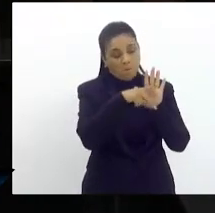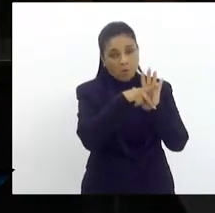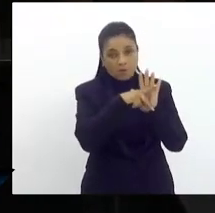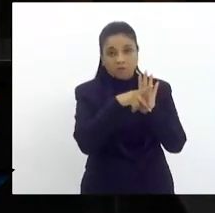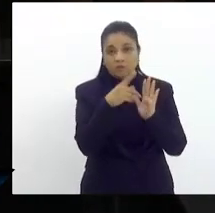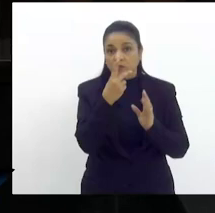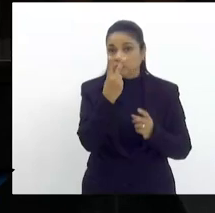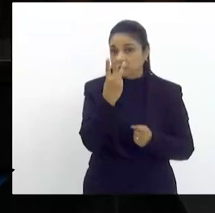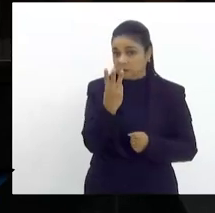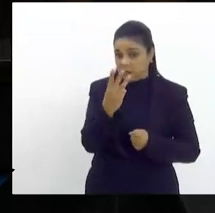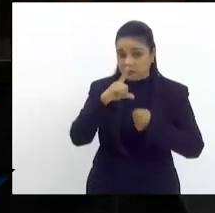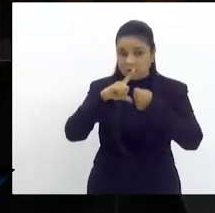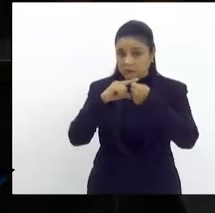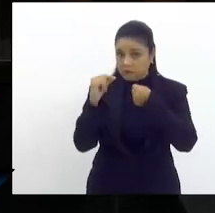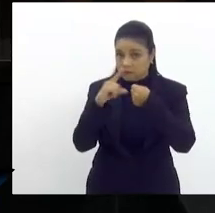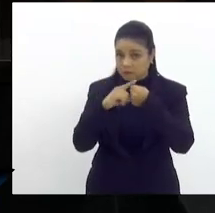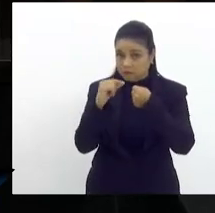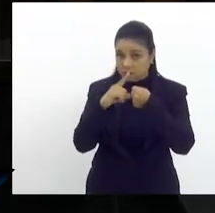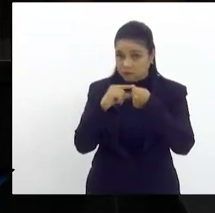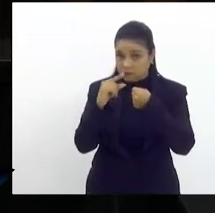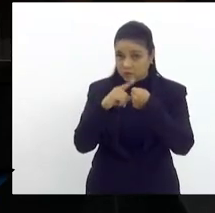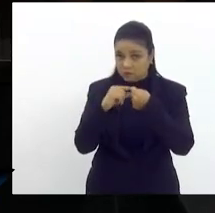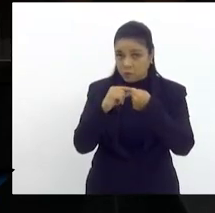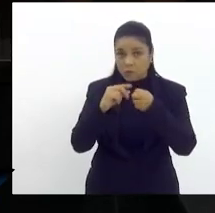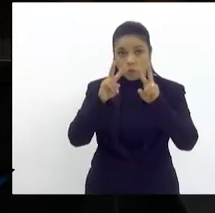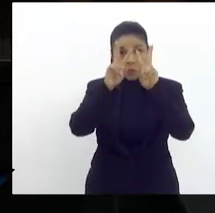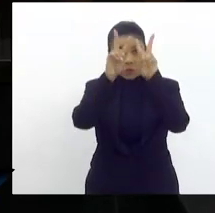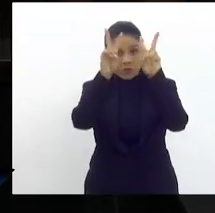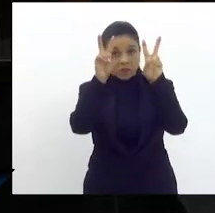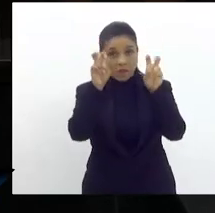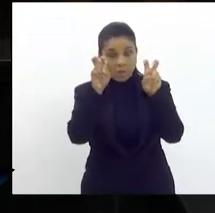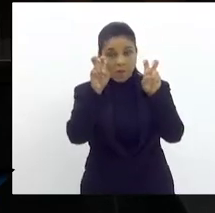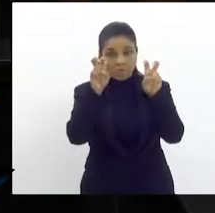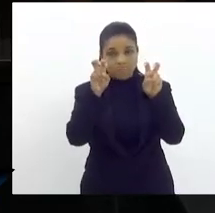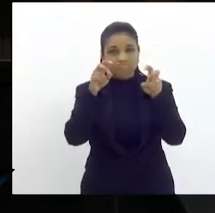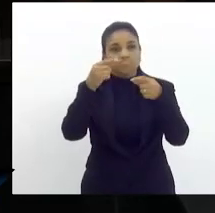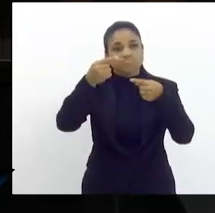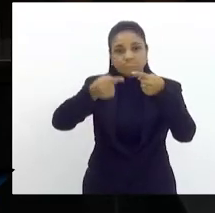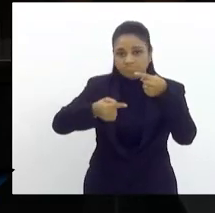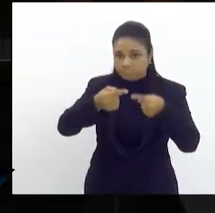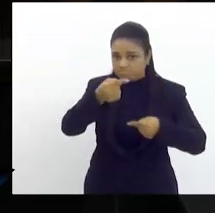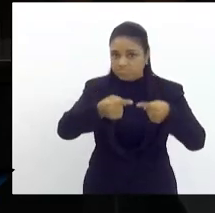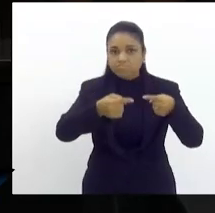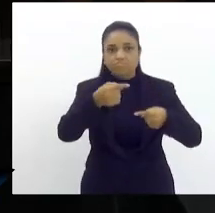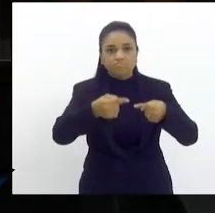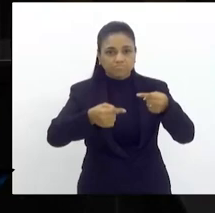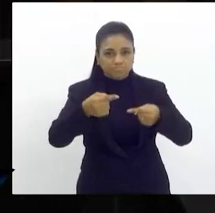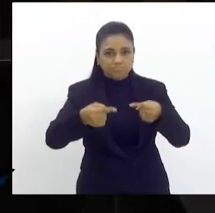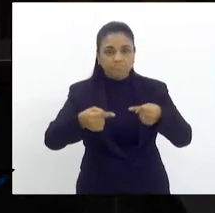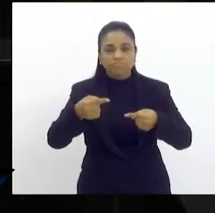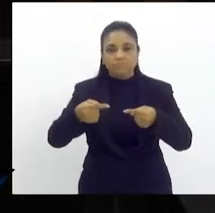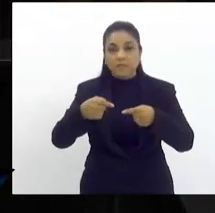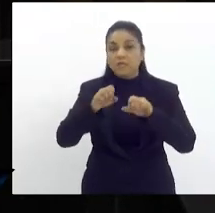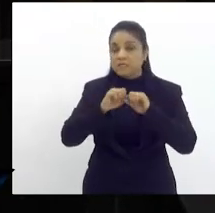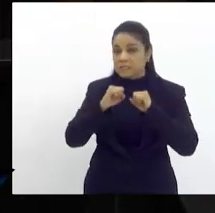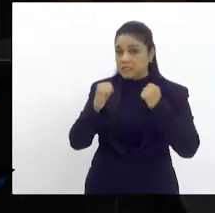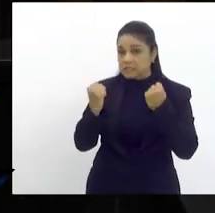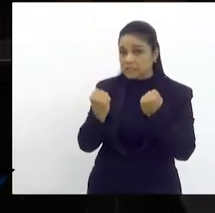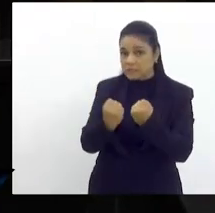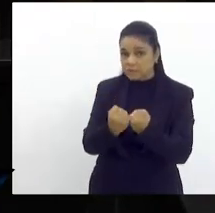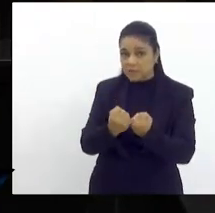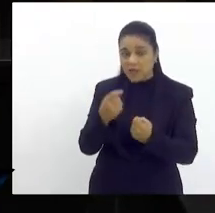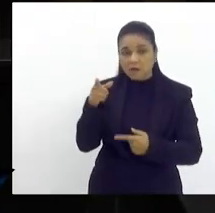exatamente para manter esse tema vivo porque em recente seminário do